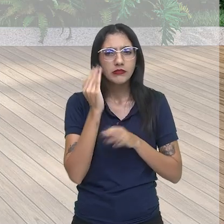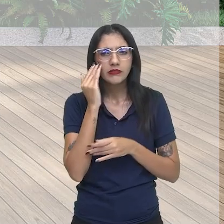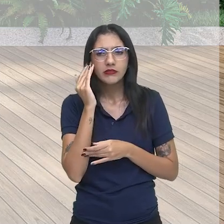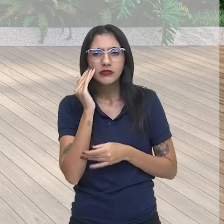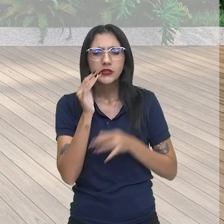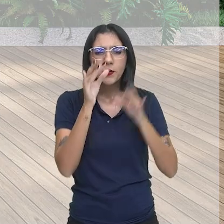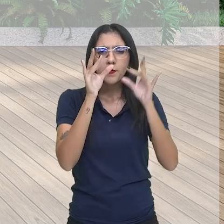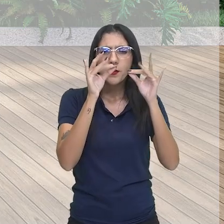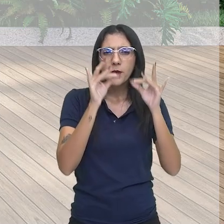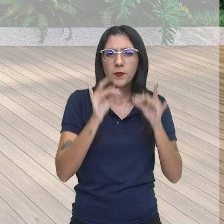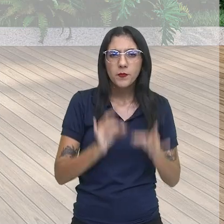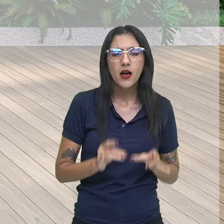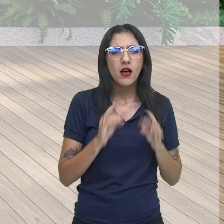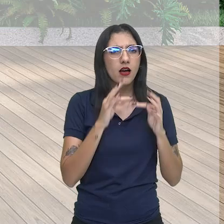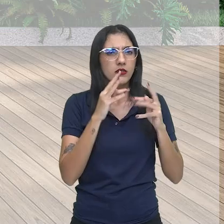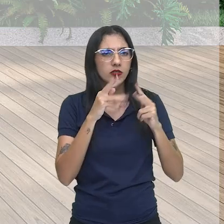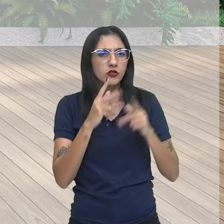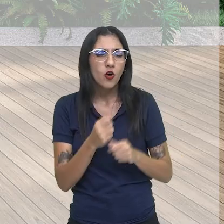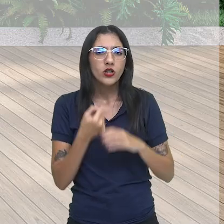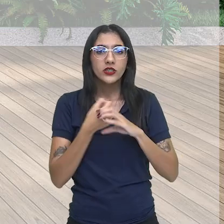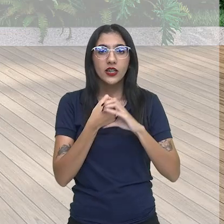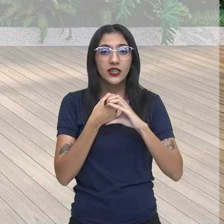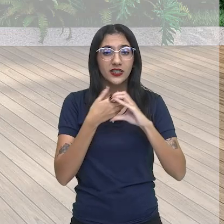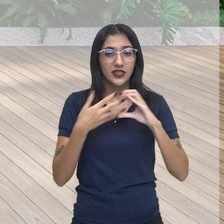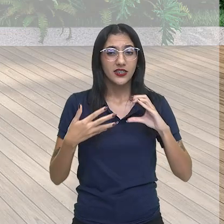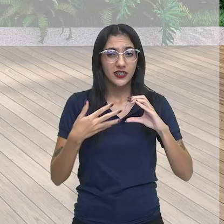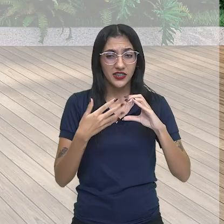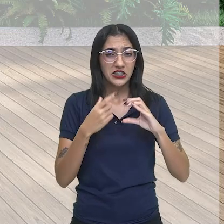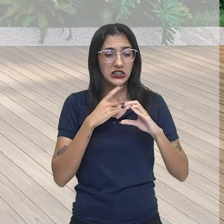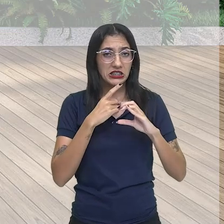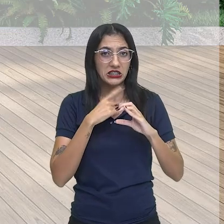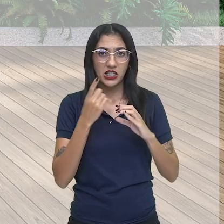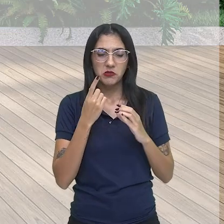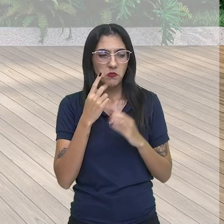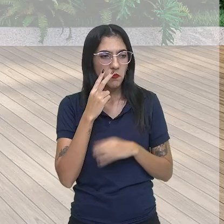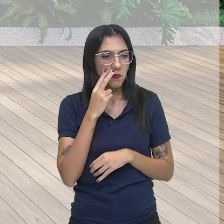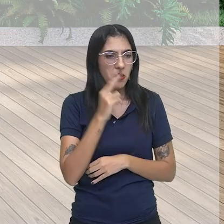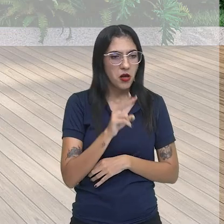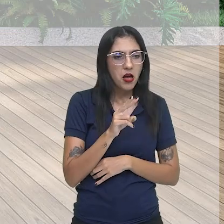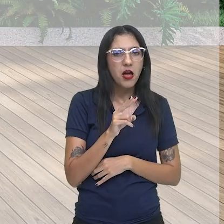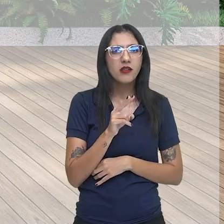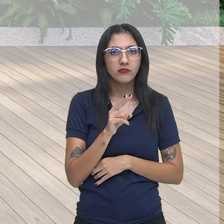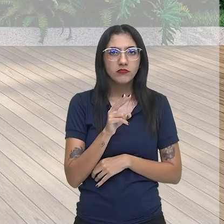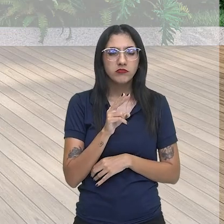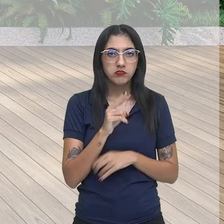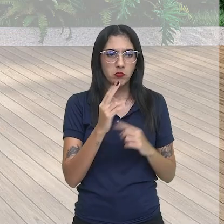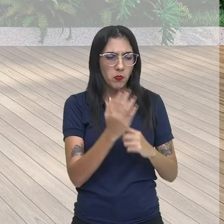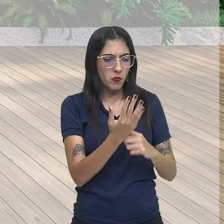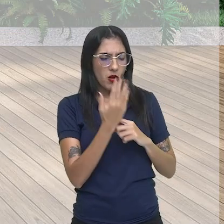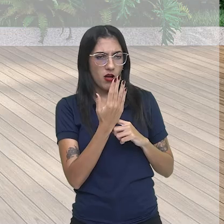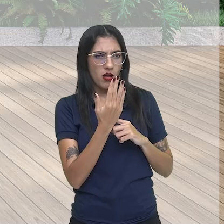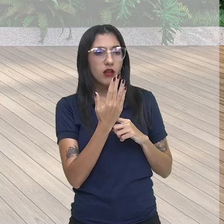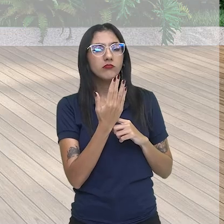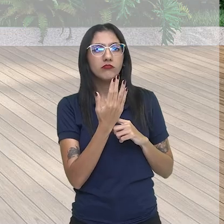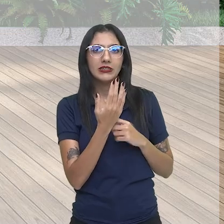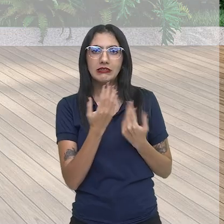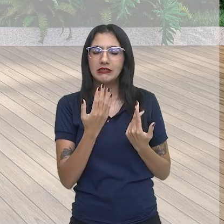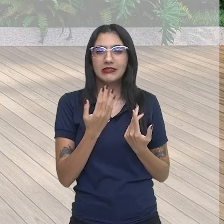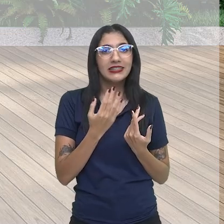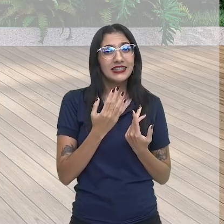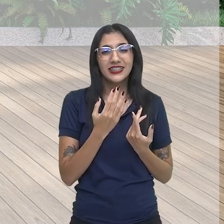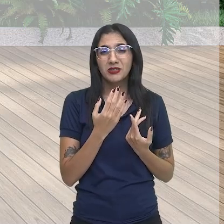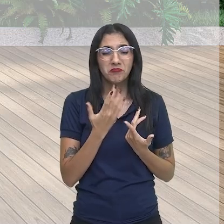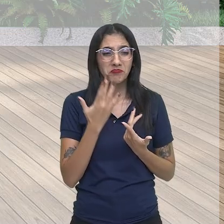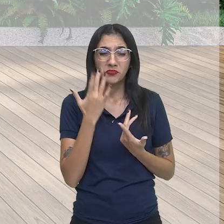com elementos que estão na superfície do texto, que estão aí explícito, eu não